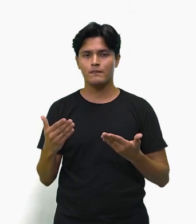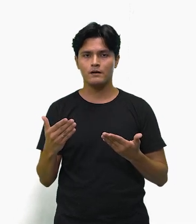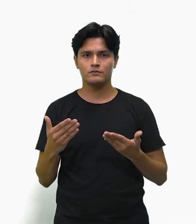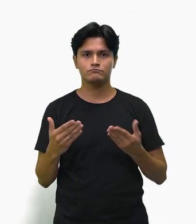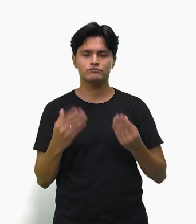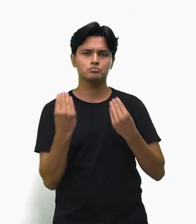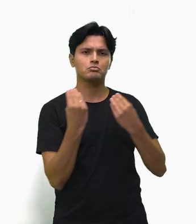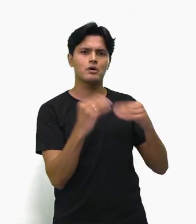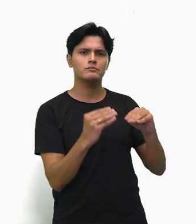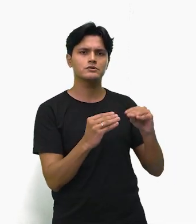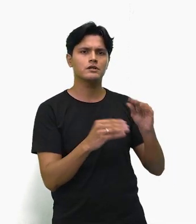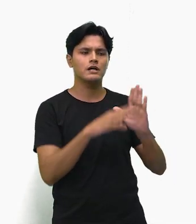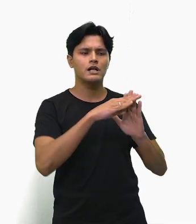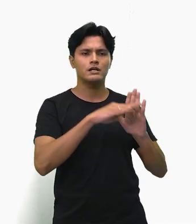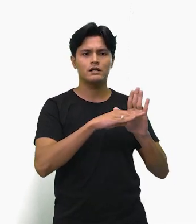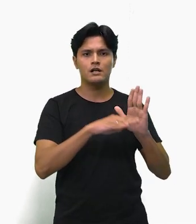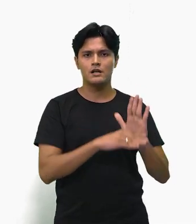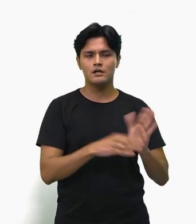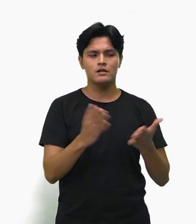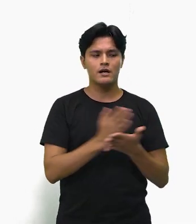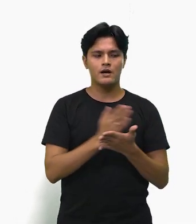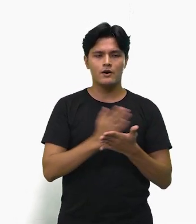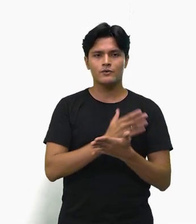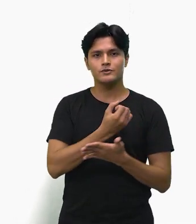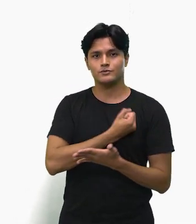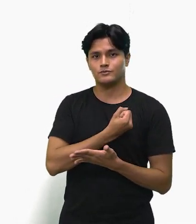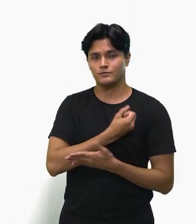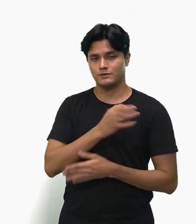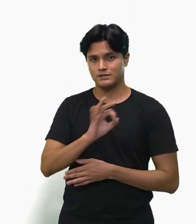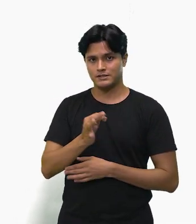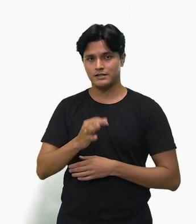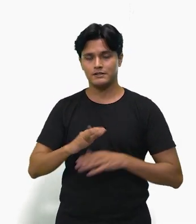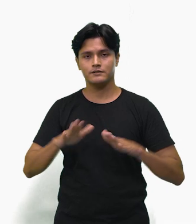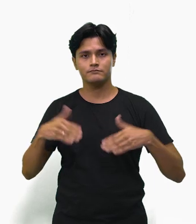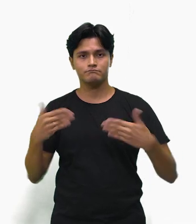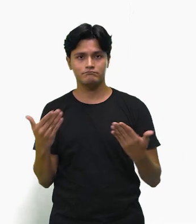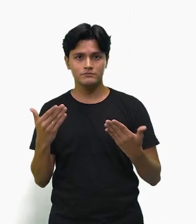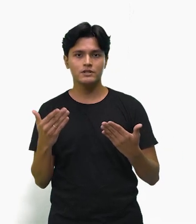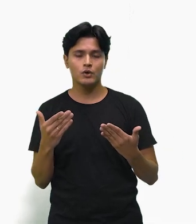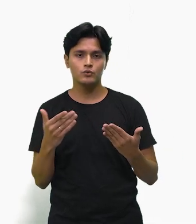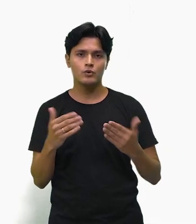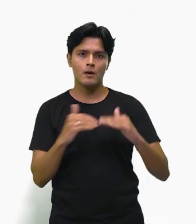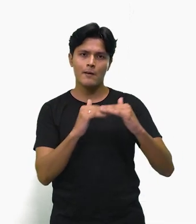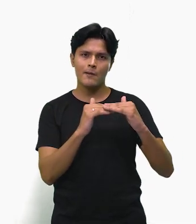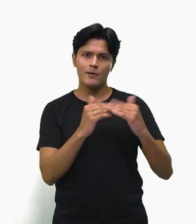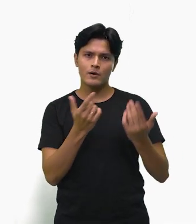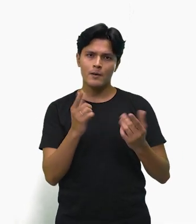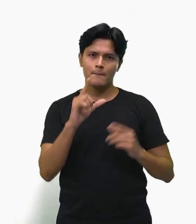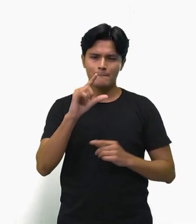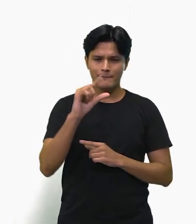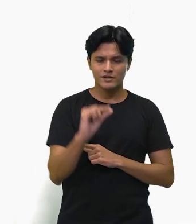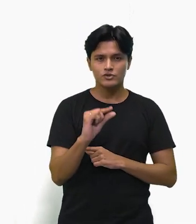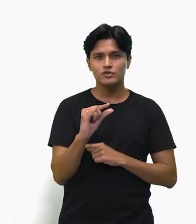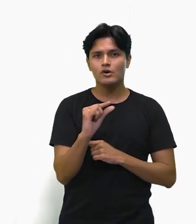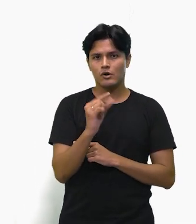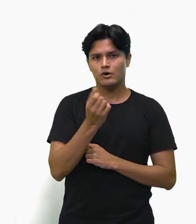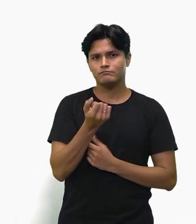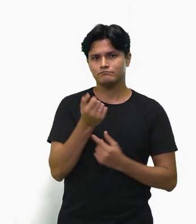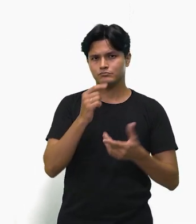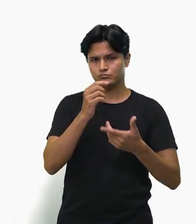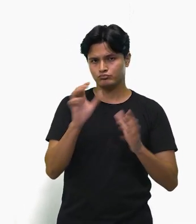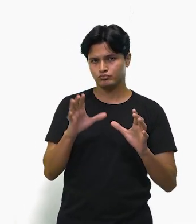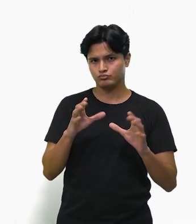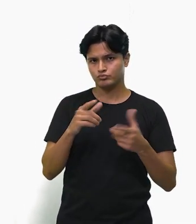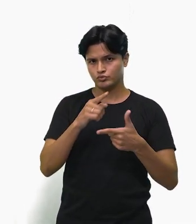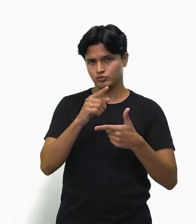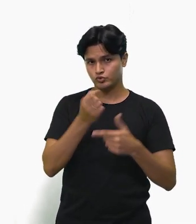ali a listagem de alguns números, certo? Então a gente viu que o menor divisor de um número